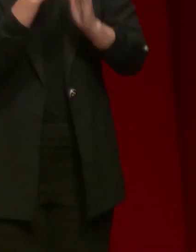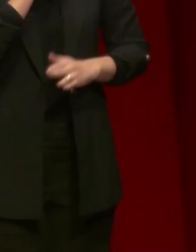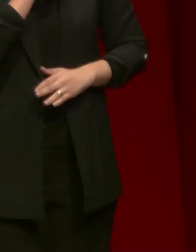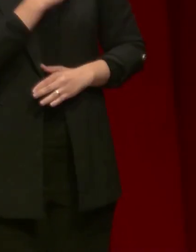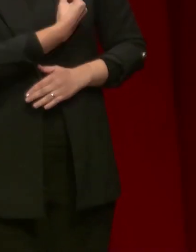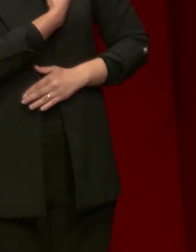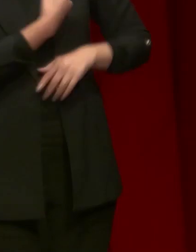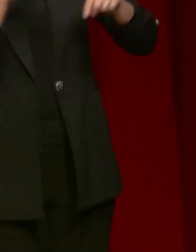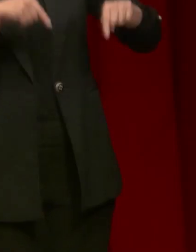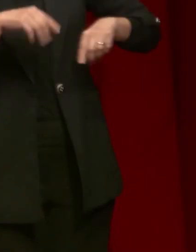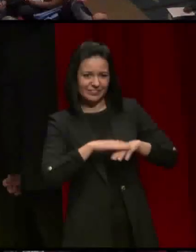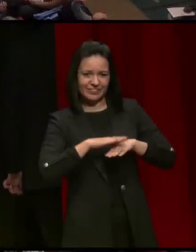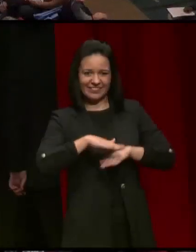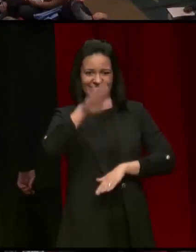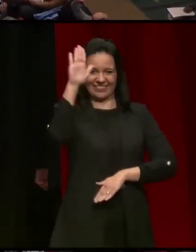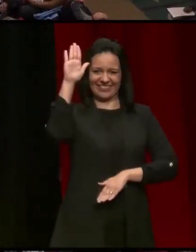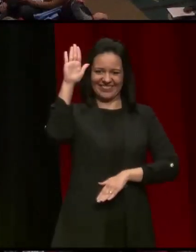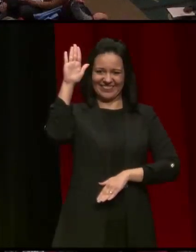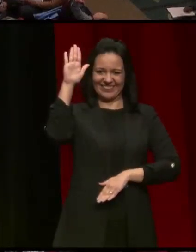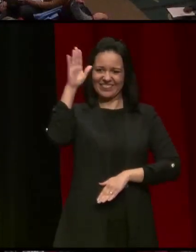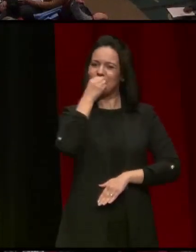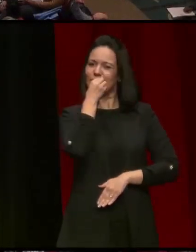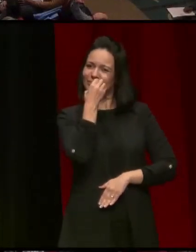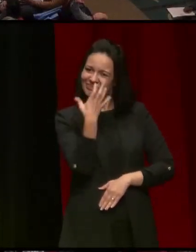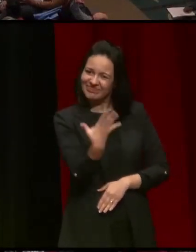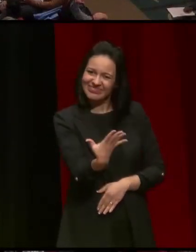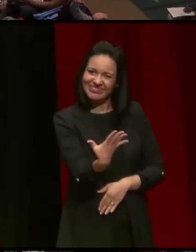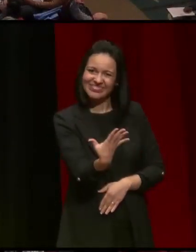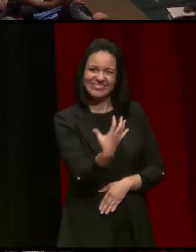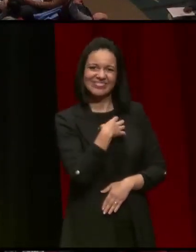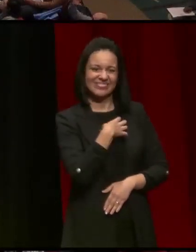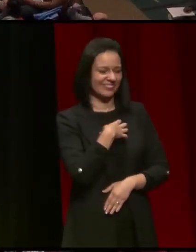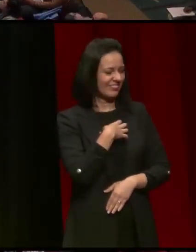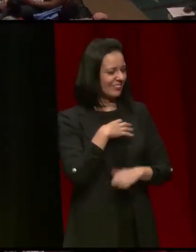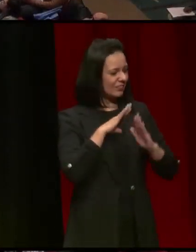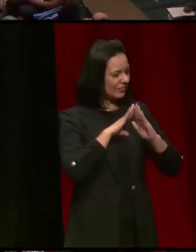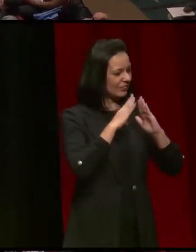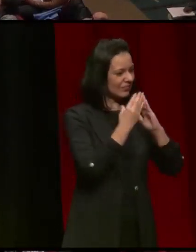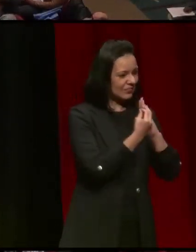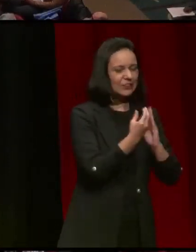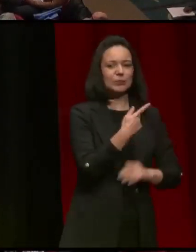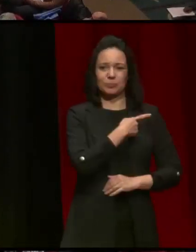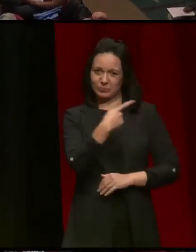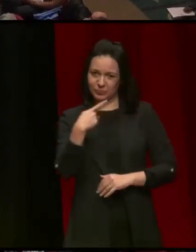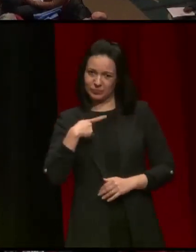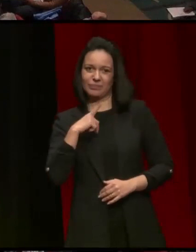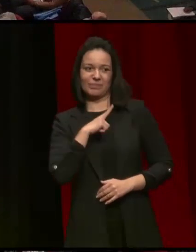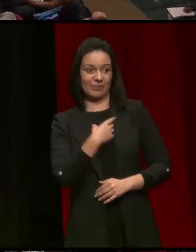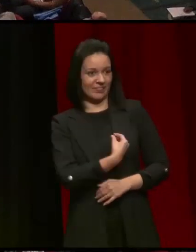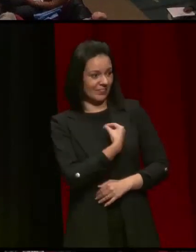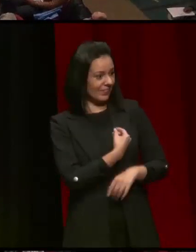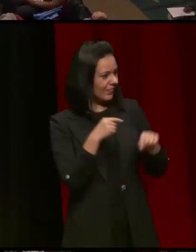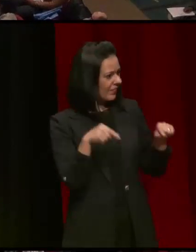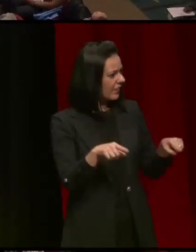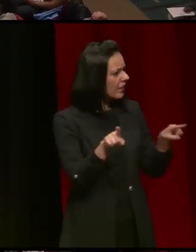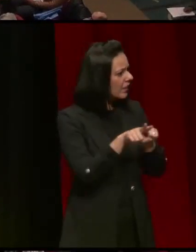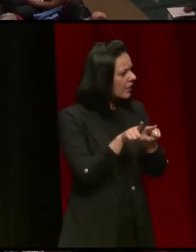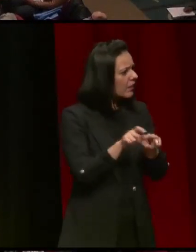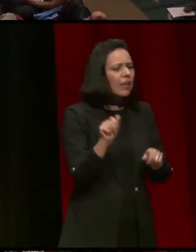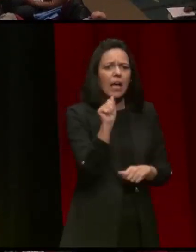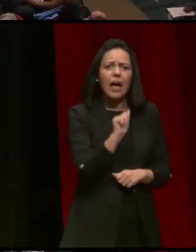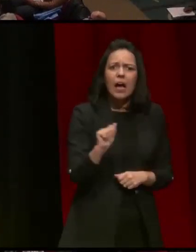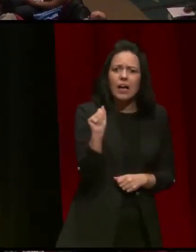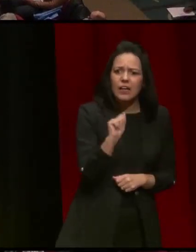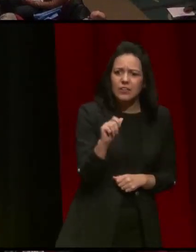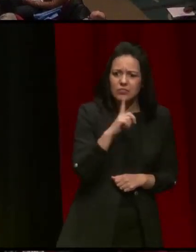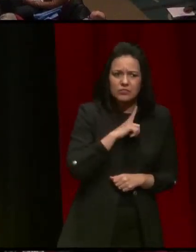pessoal que veio de igreja aqui, olha? Coisa boa, o pessoal veio indicado aí pelos pastores, pelas igrejas. Alguma organização social,